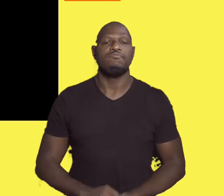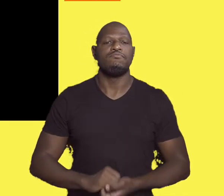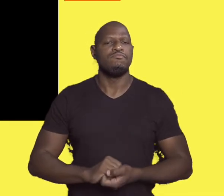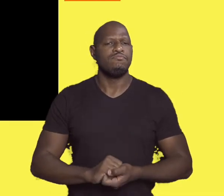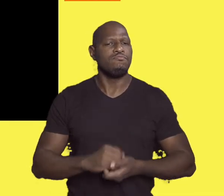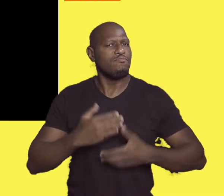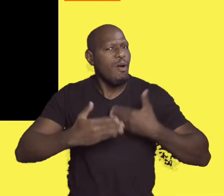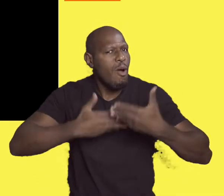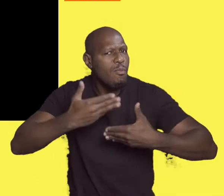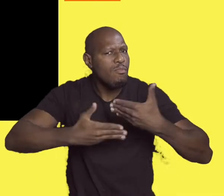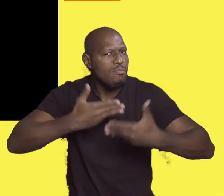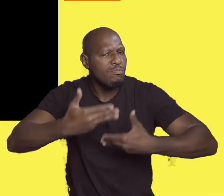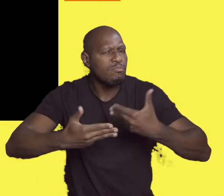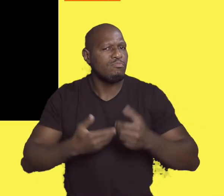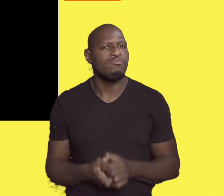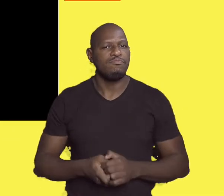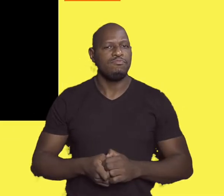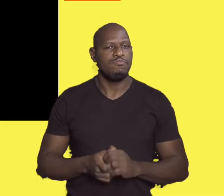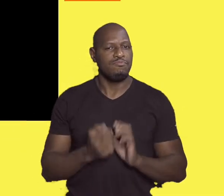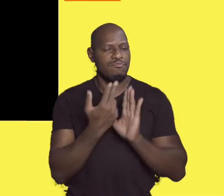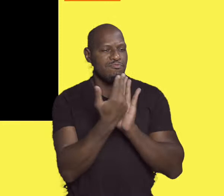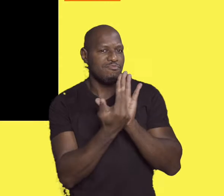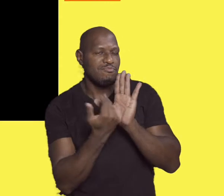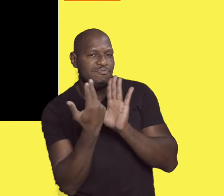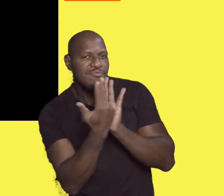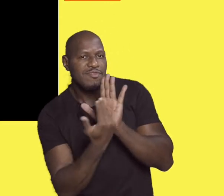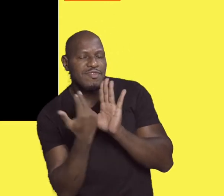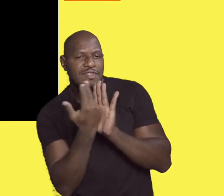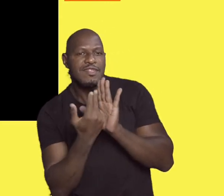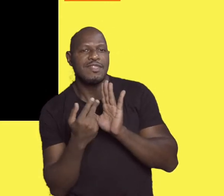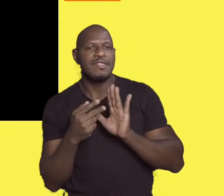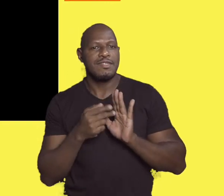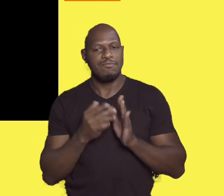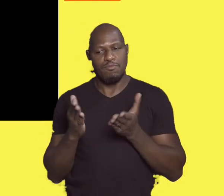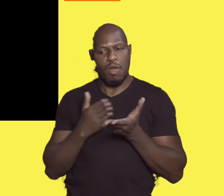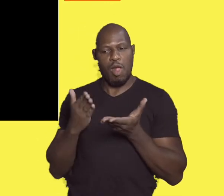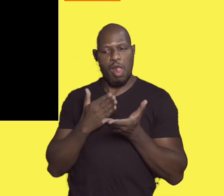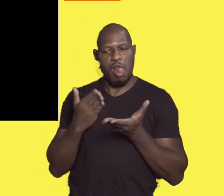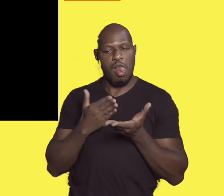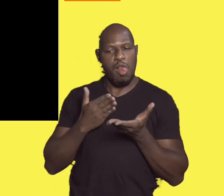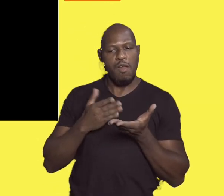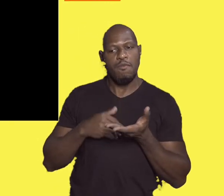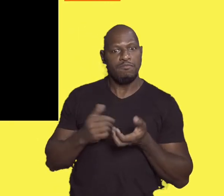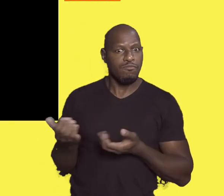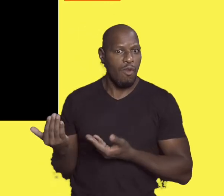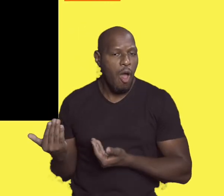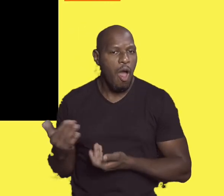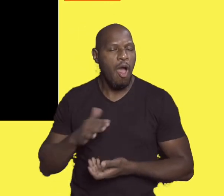o processo de uma ilustração para um livro infanto-juvenil.